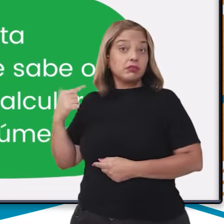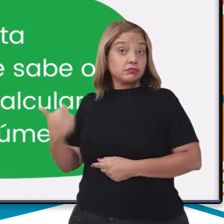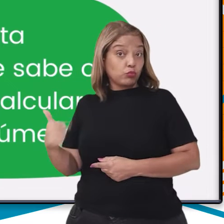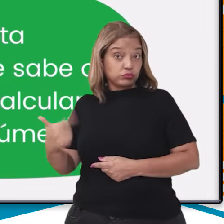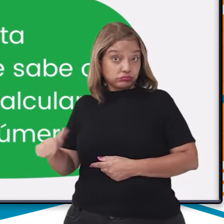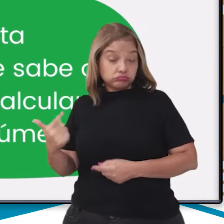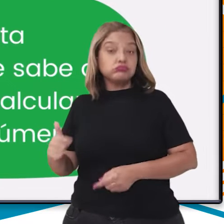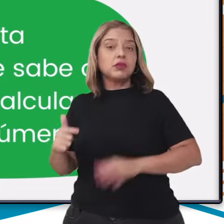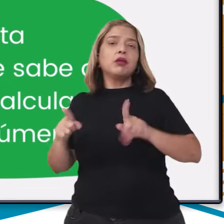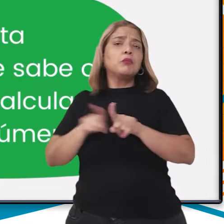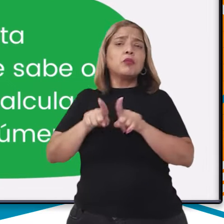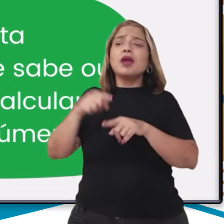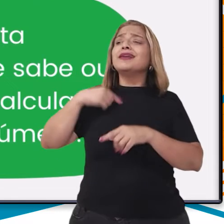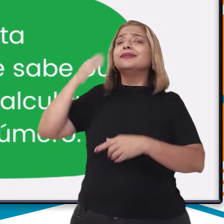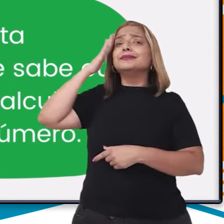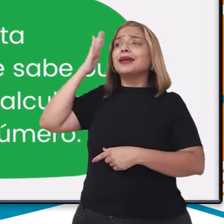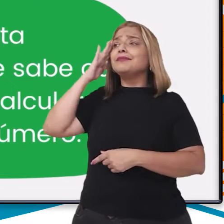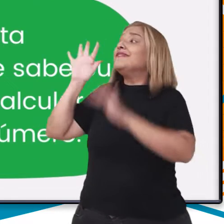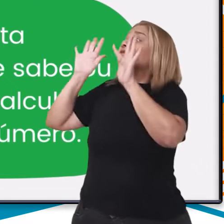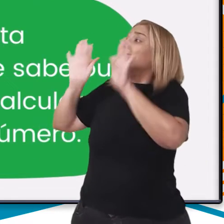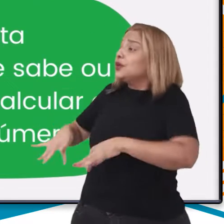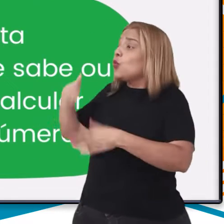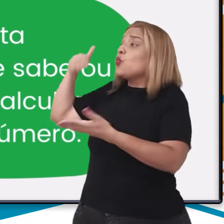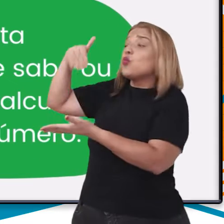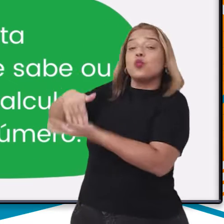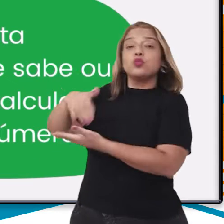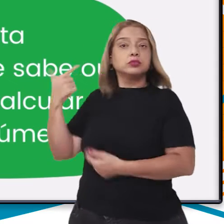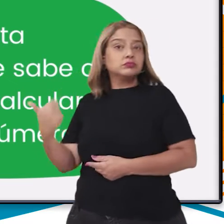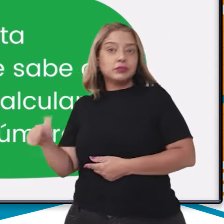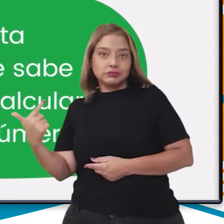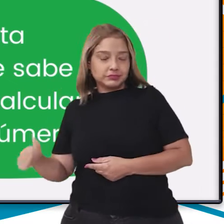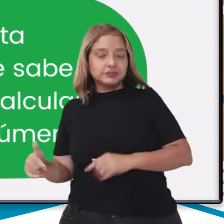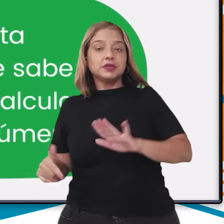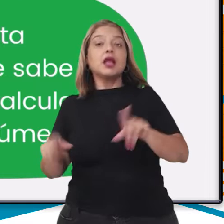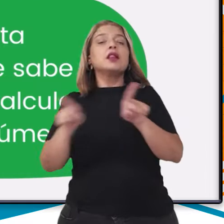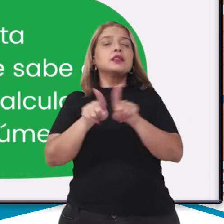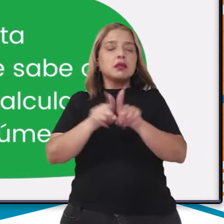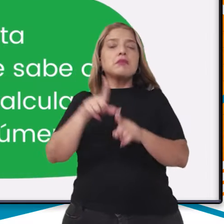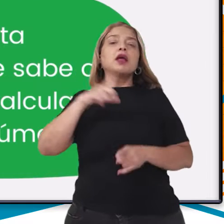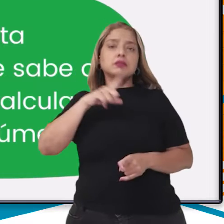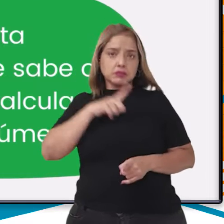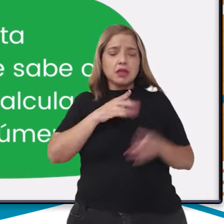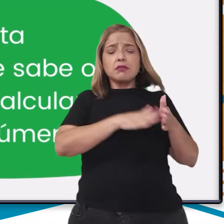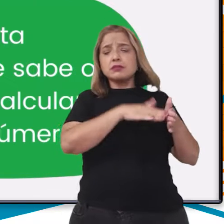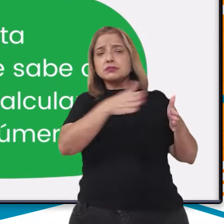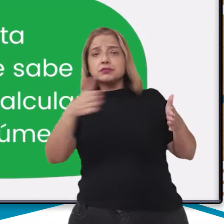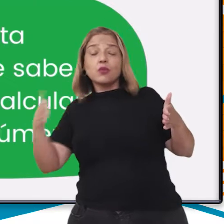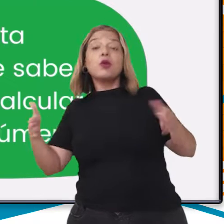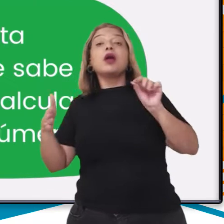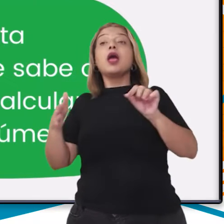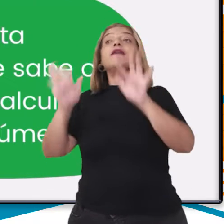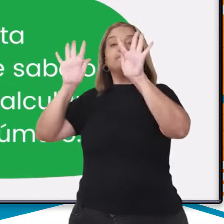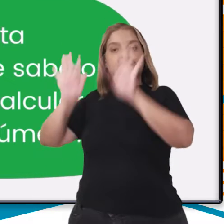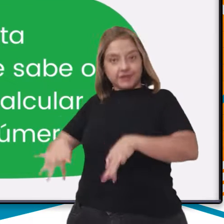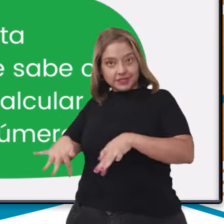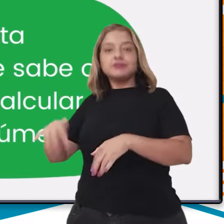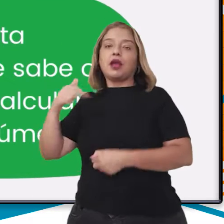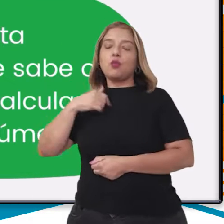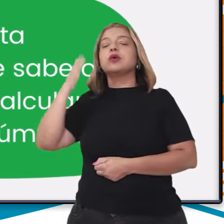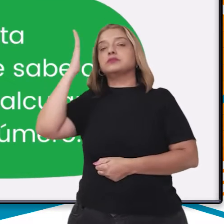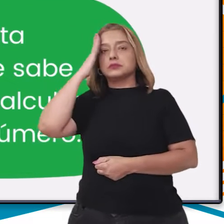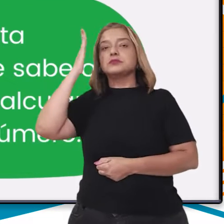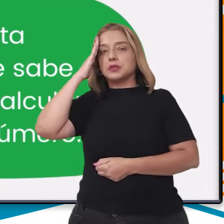porque nelas não é possível determinar qual é o último número, e as sequências finitas, quando é